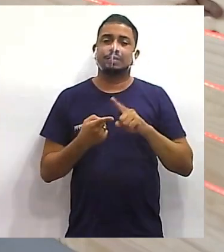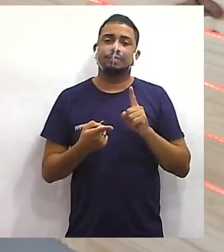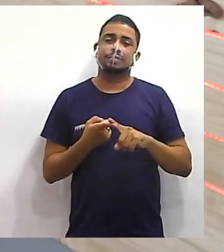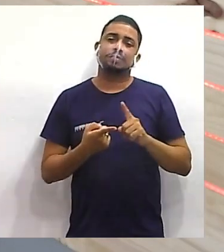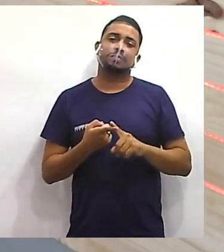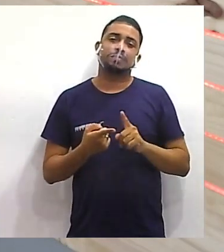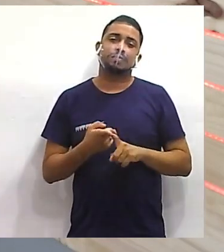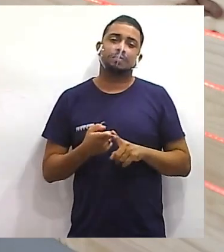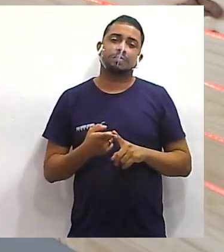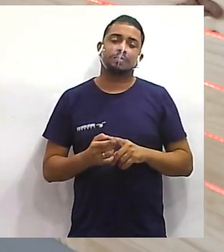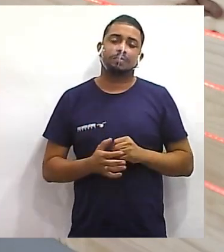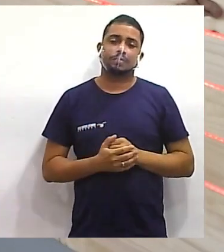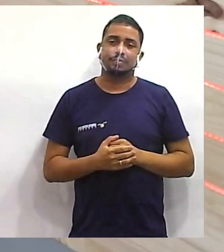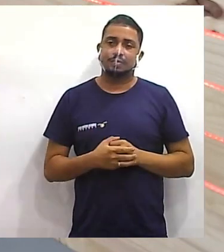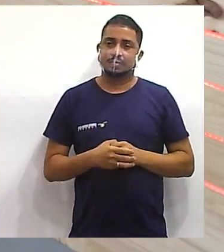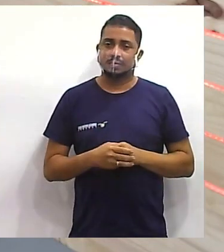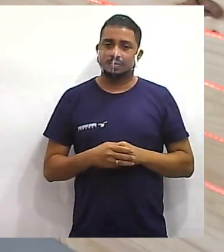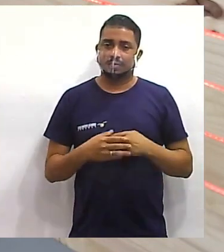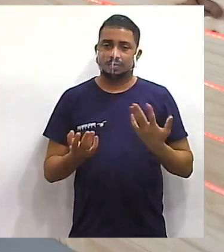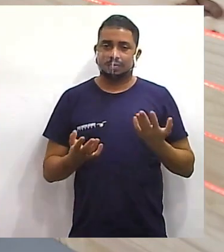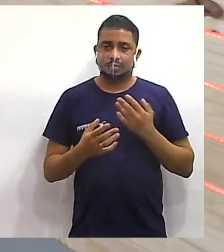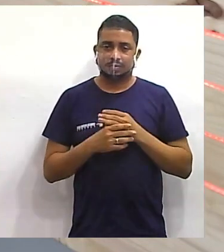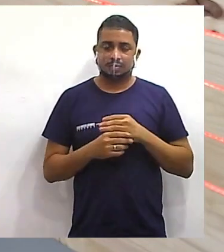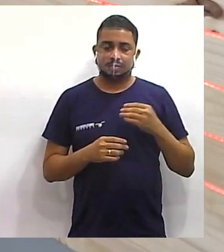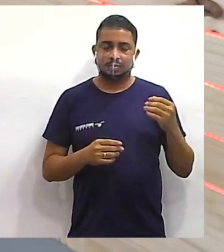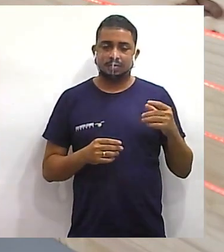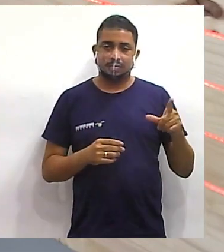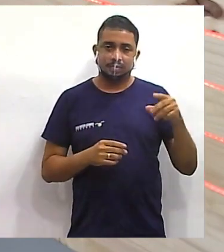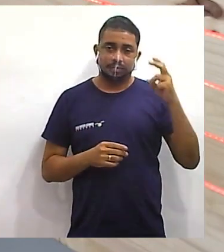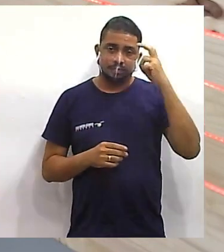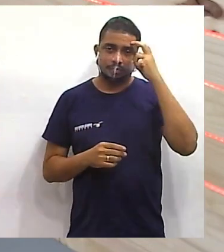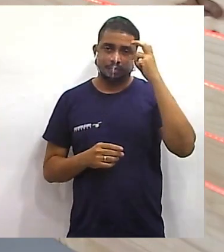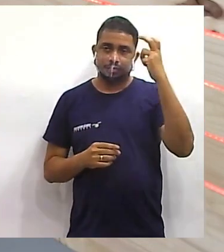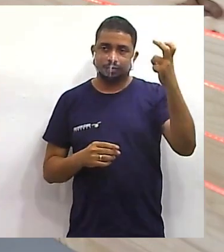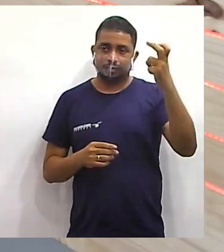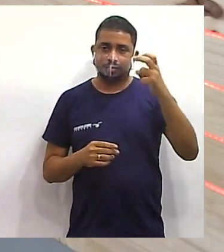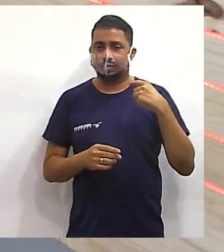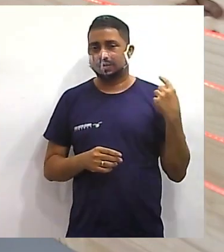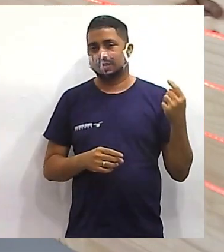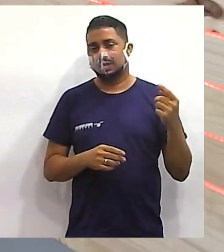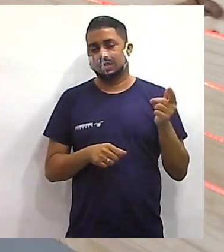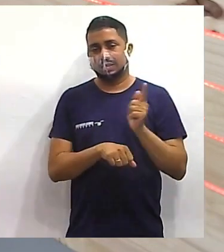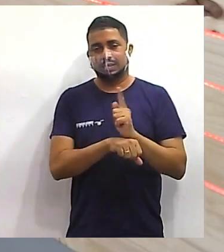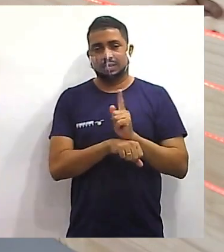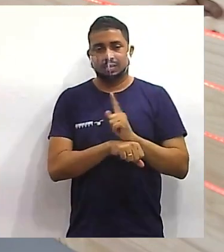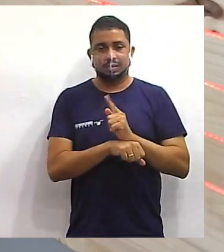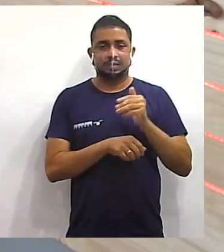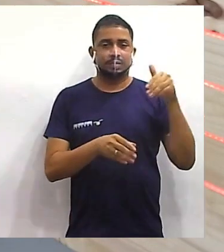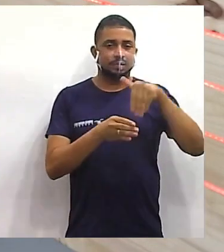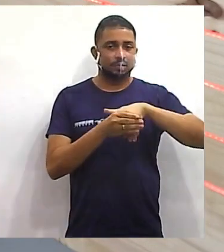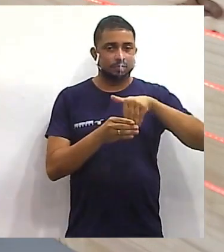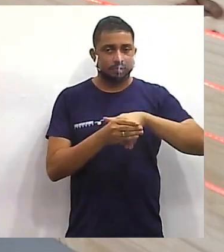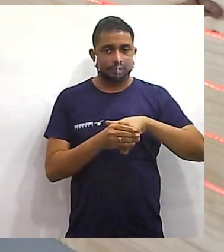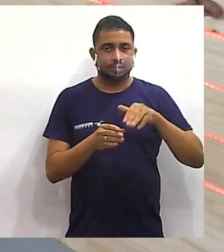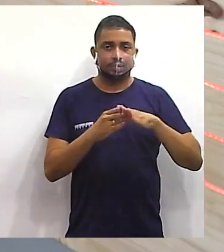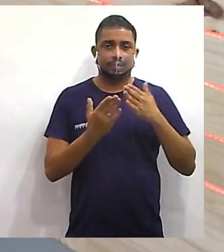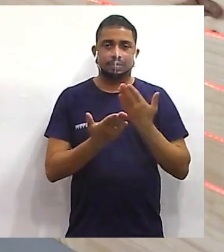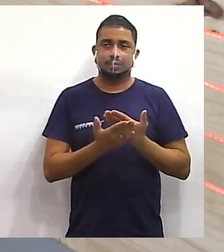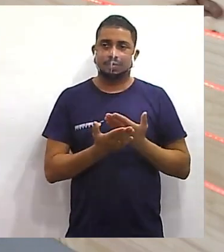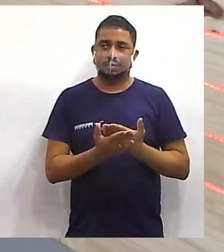Renata, que vale salientar, é que é muito inteligente da gestão democrática, da gestão